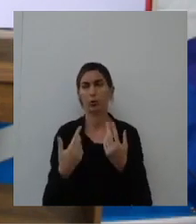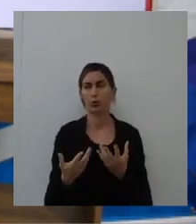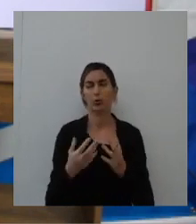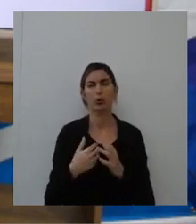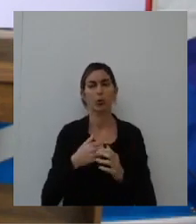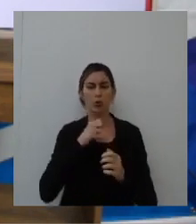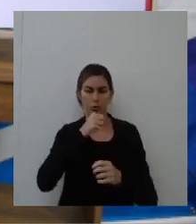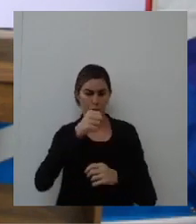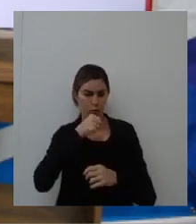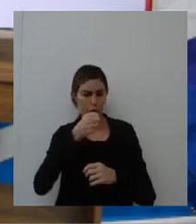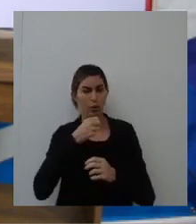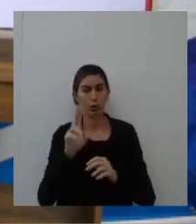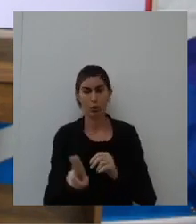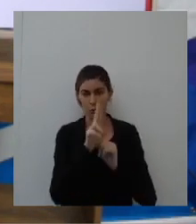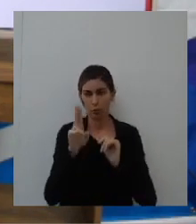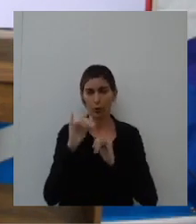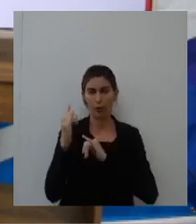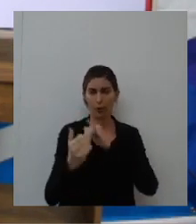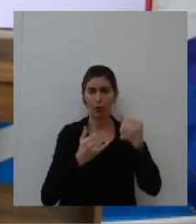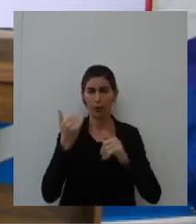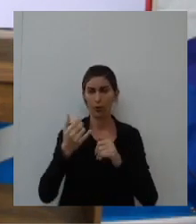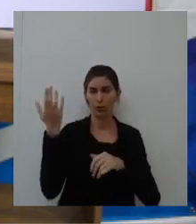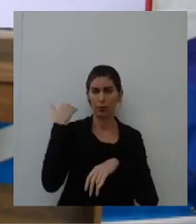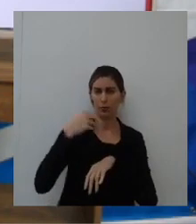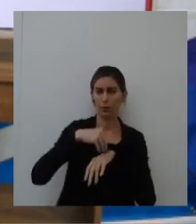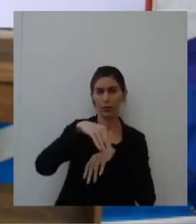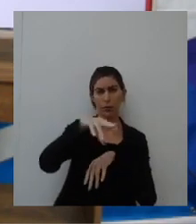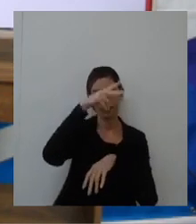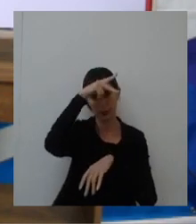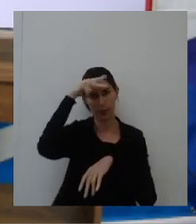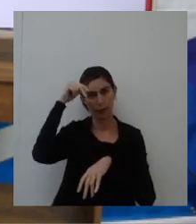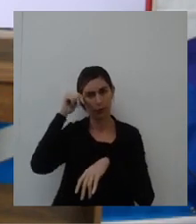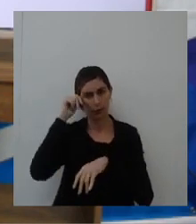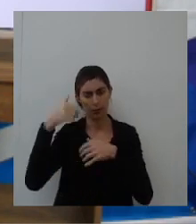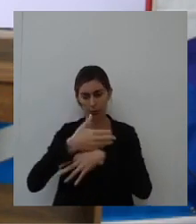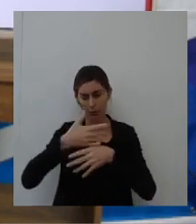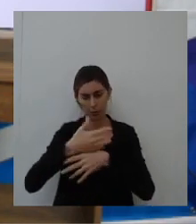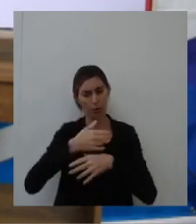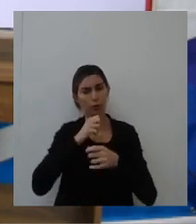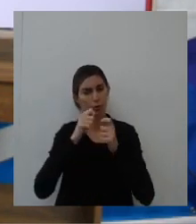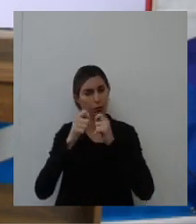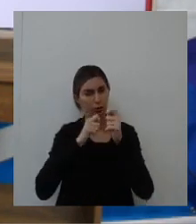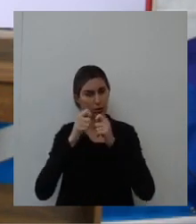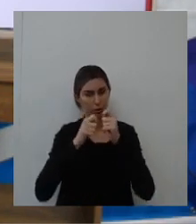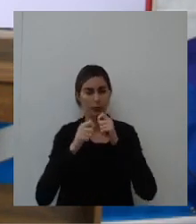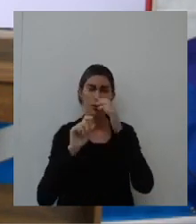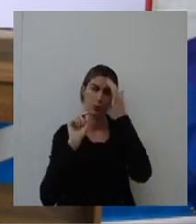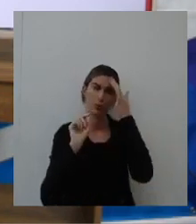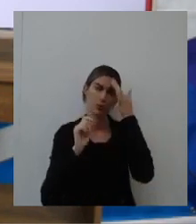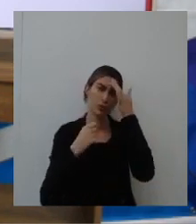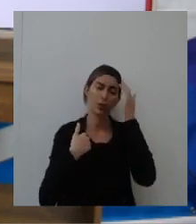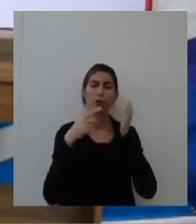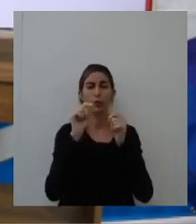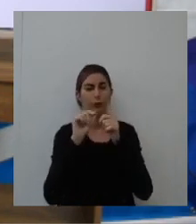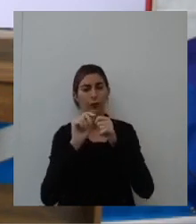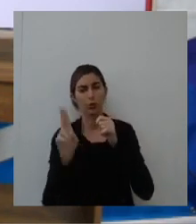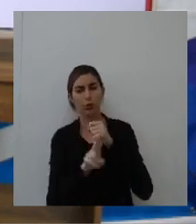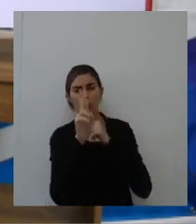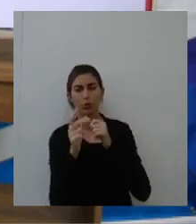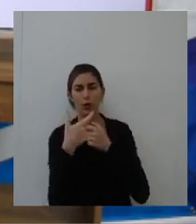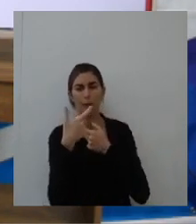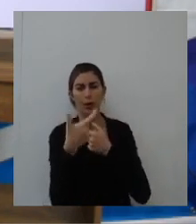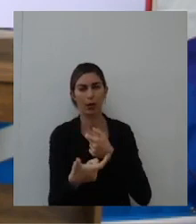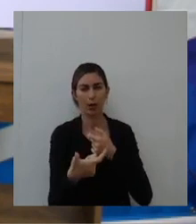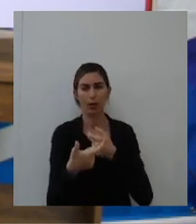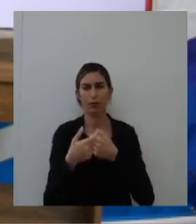o jornalista usou as informações passadas pelo prefeito da cidade durante a entrevista. O que isso quer dizer? Ele fez uso da palavra